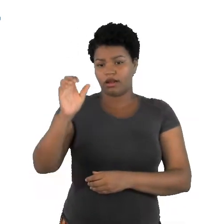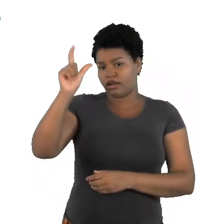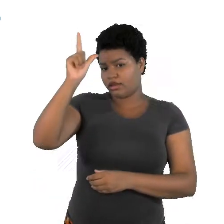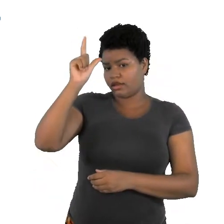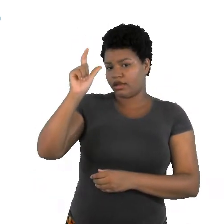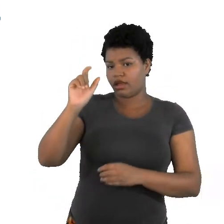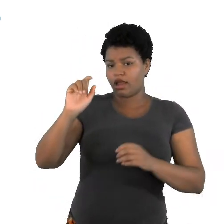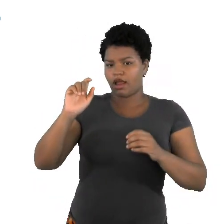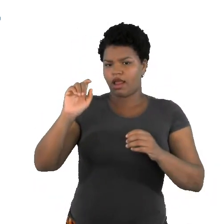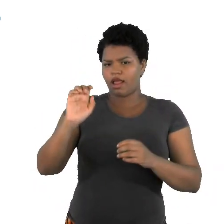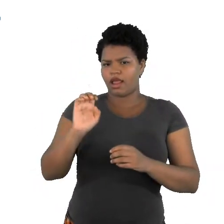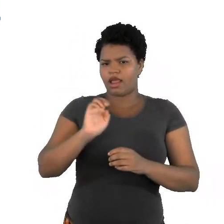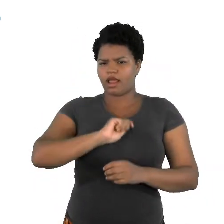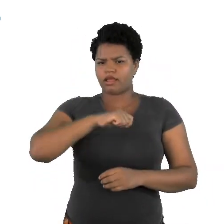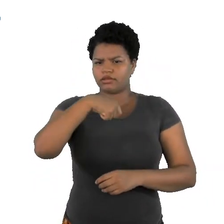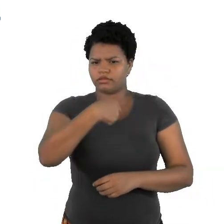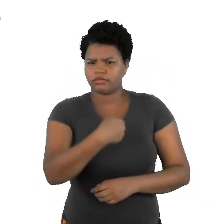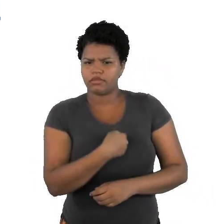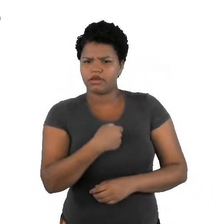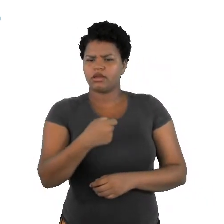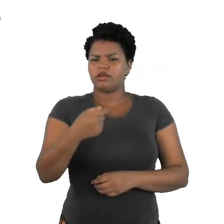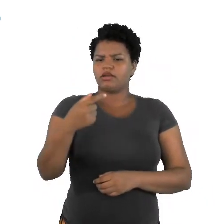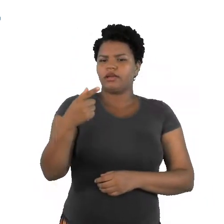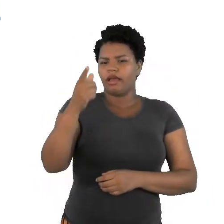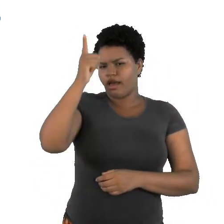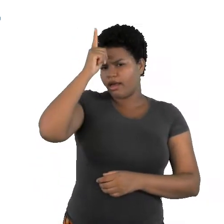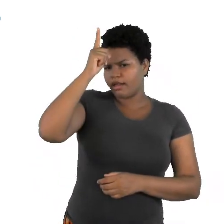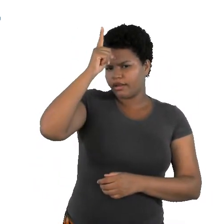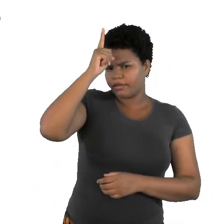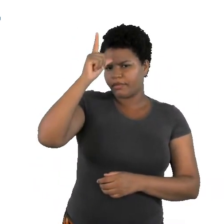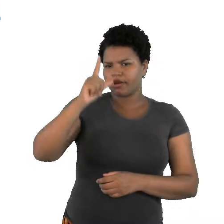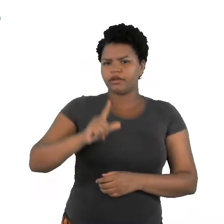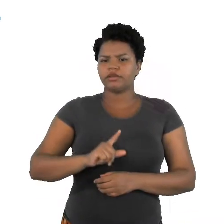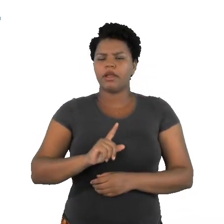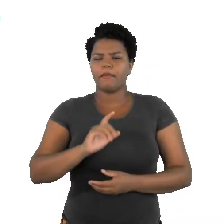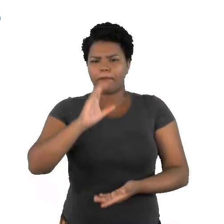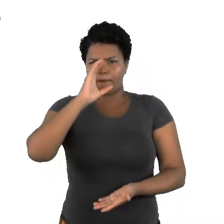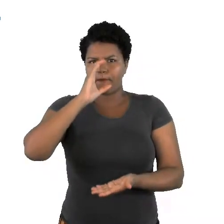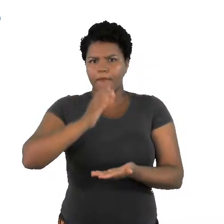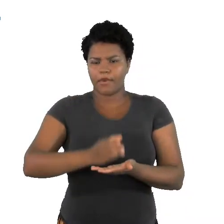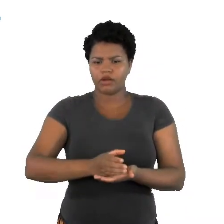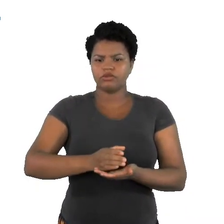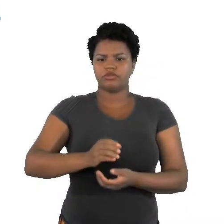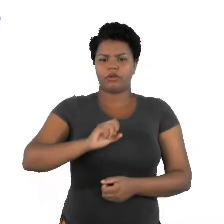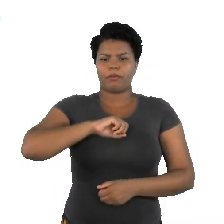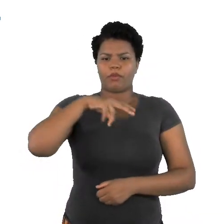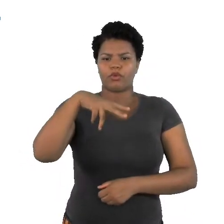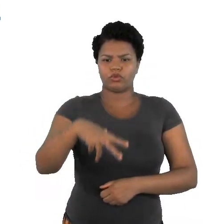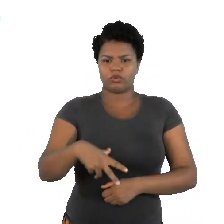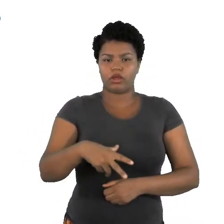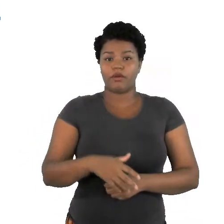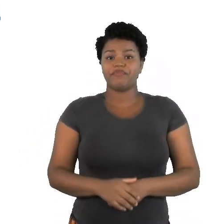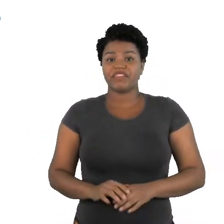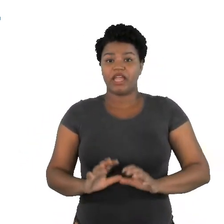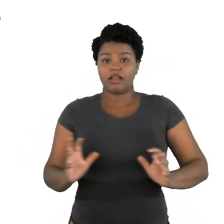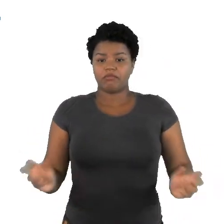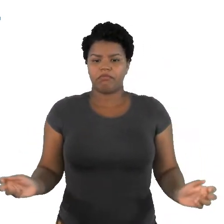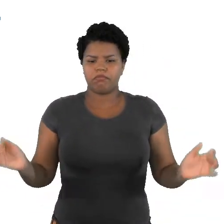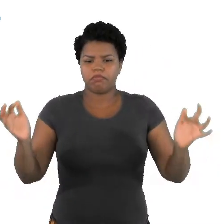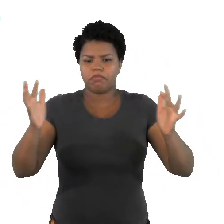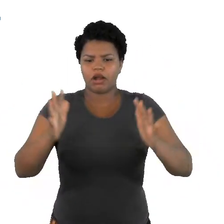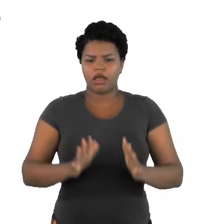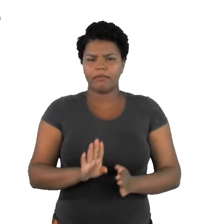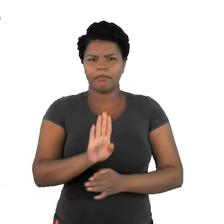e Portugal. Esses grupos se reuniram lá na Conferência de Berlim e aí eles estavam discutindo como